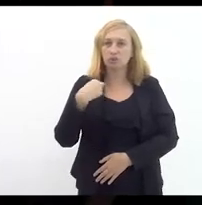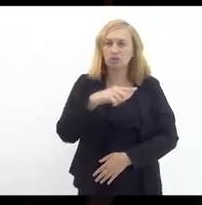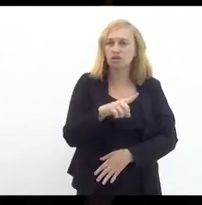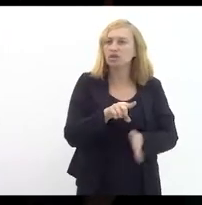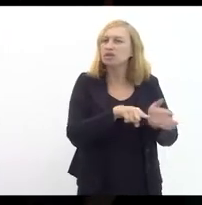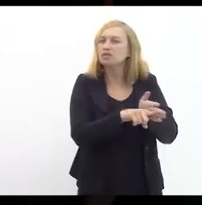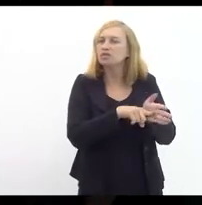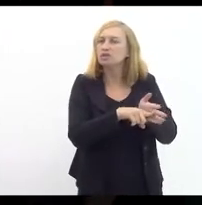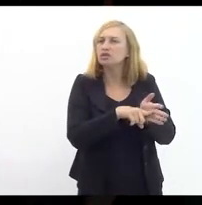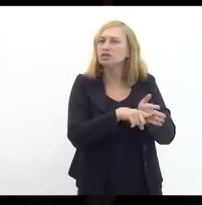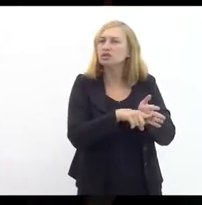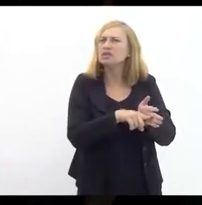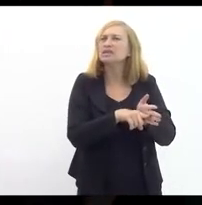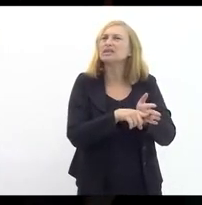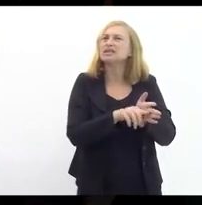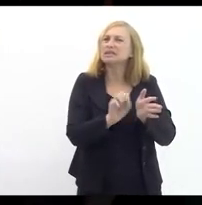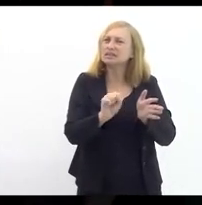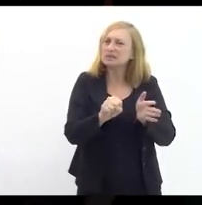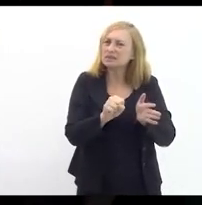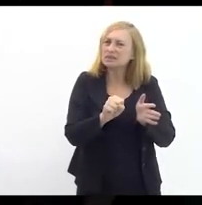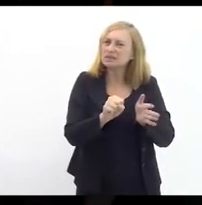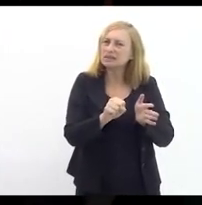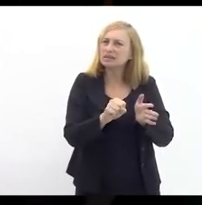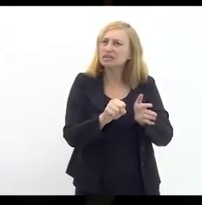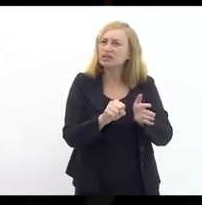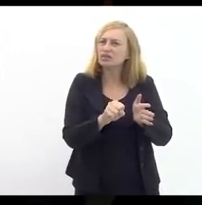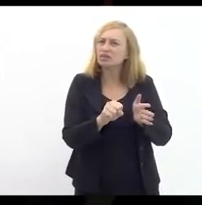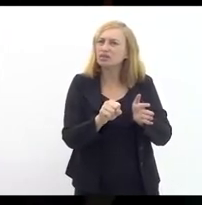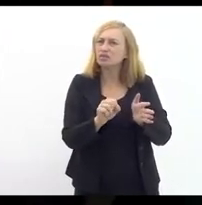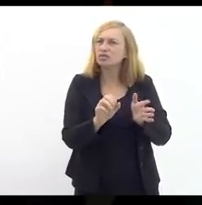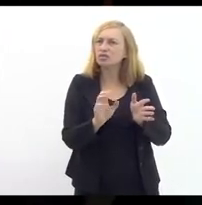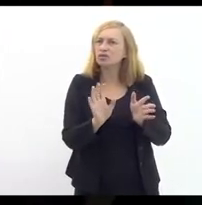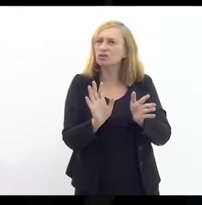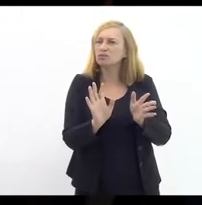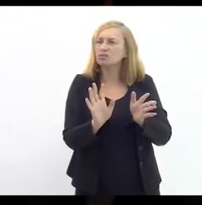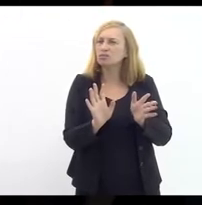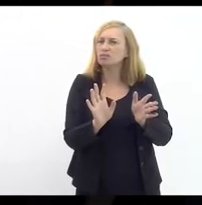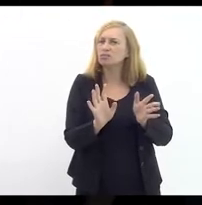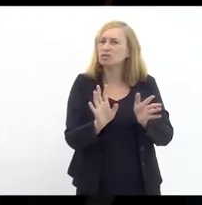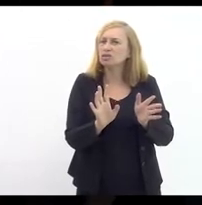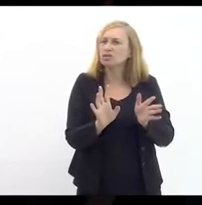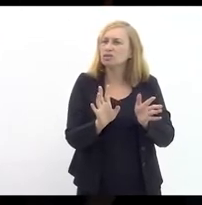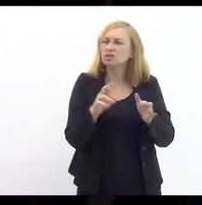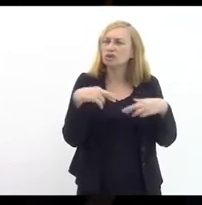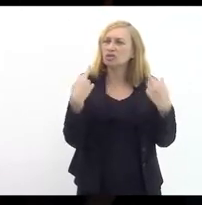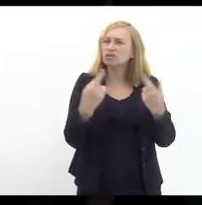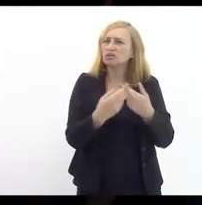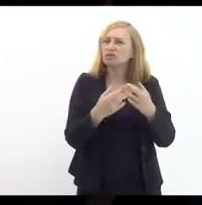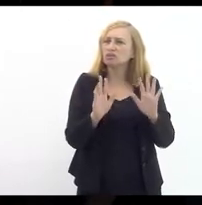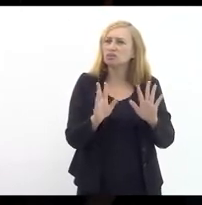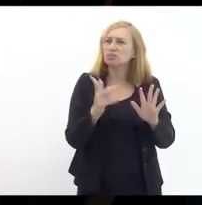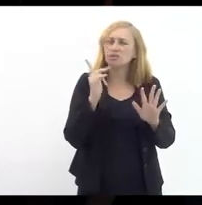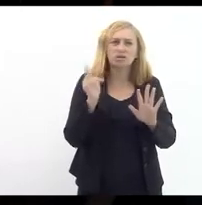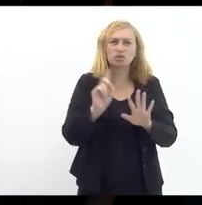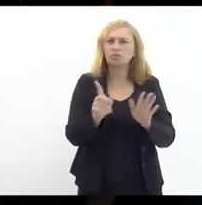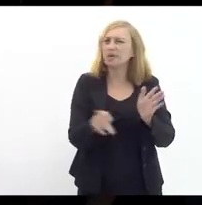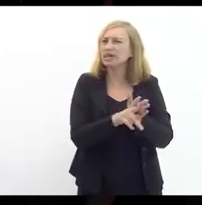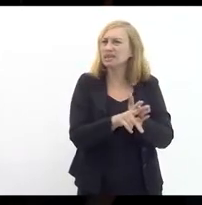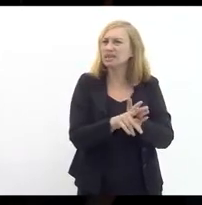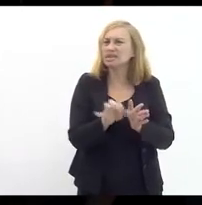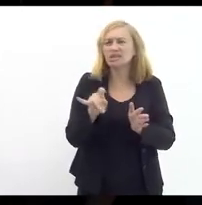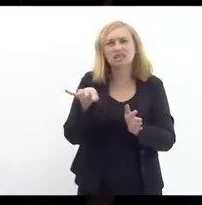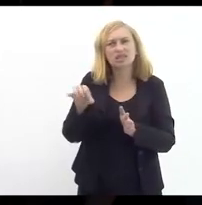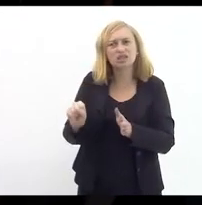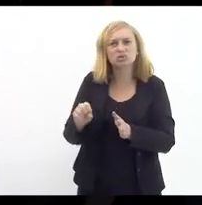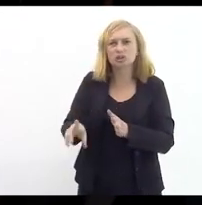fiscalização, uma vistoria. Sim, mas aquilo foi eventual, né? Hã? Aquilo foi eventual, né? Isso não faz parte da rotina da CETRANS. Não, não, mas na